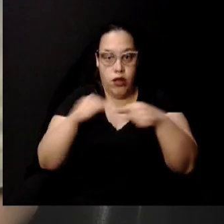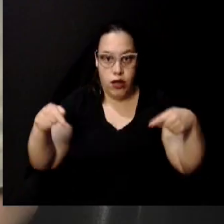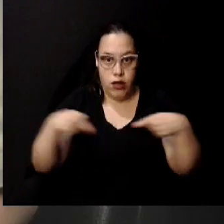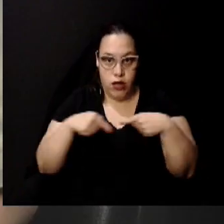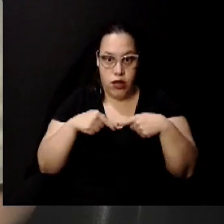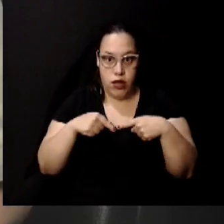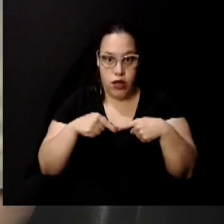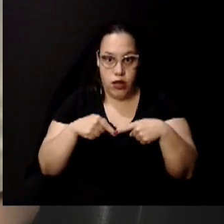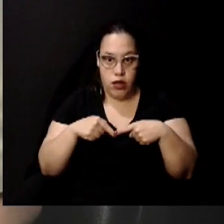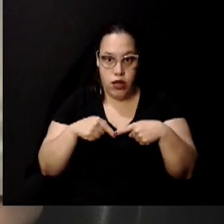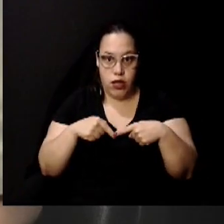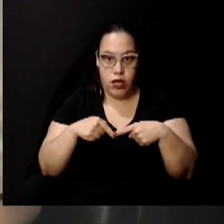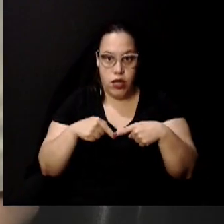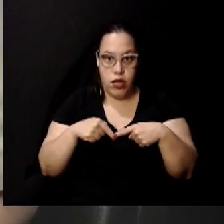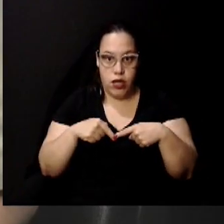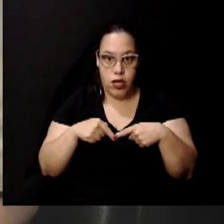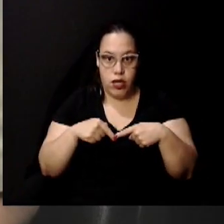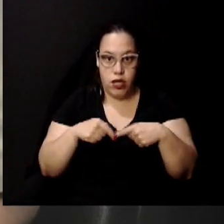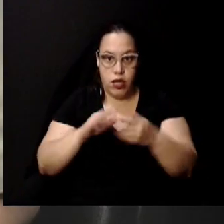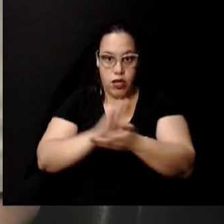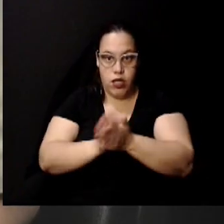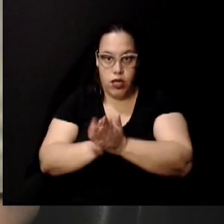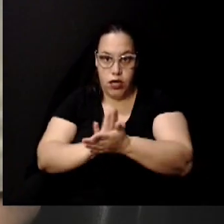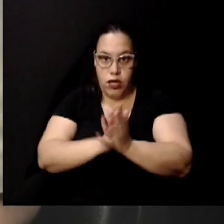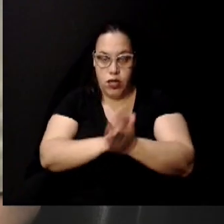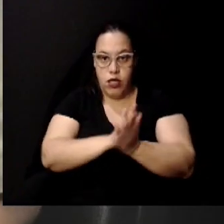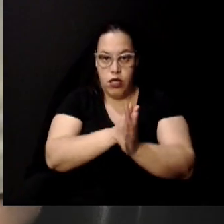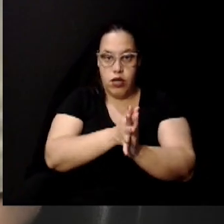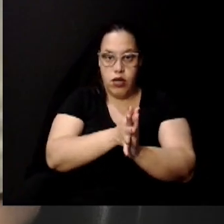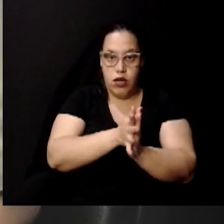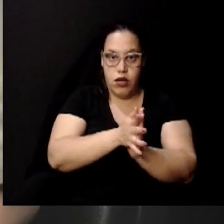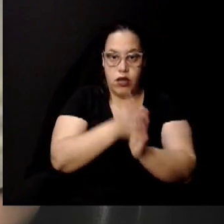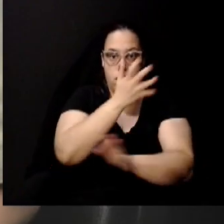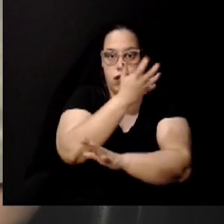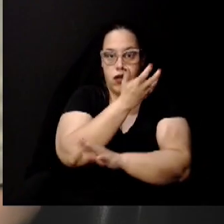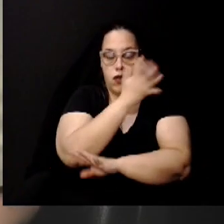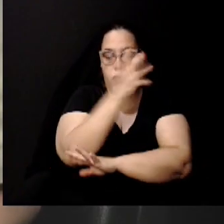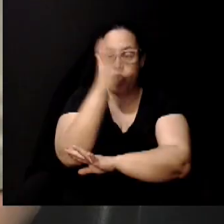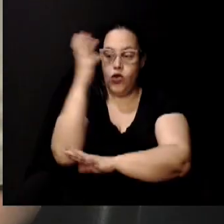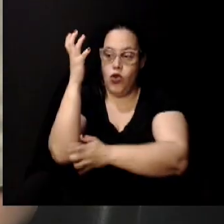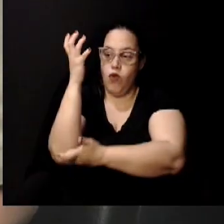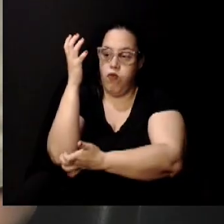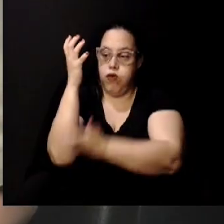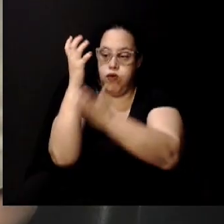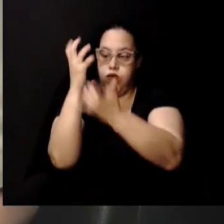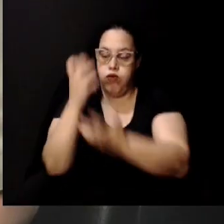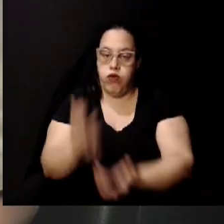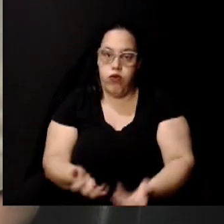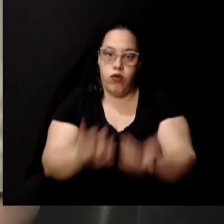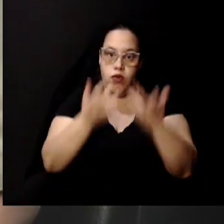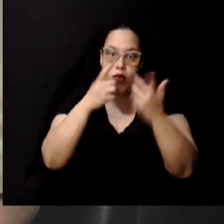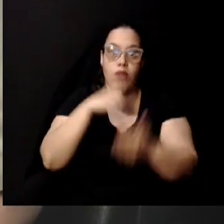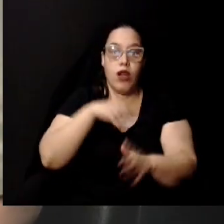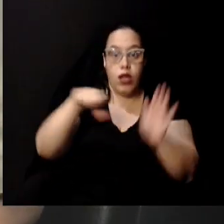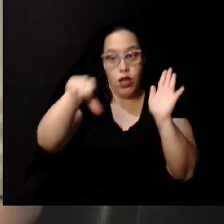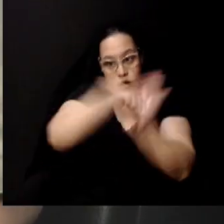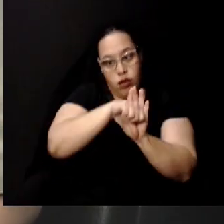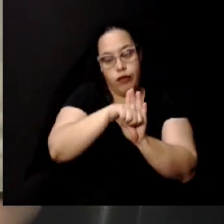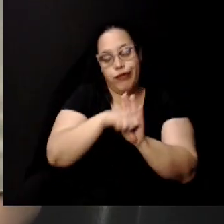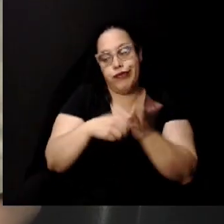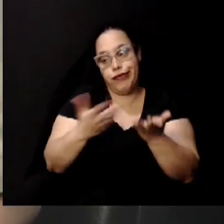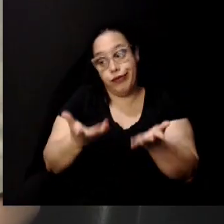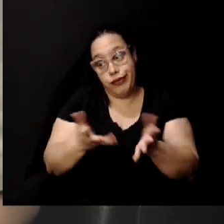terras que forem devastadas por incêndios. Porque tem incêndio que é criminoso.